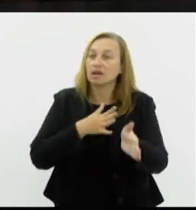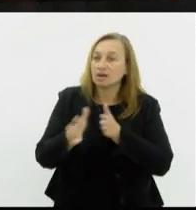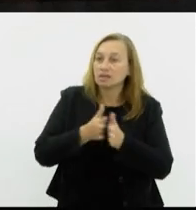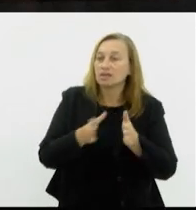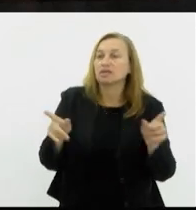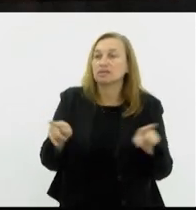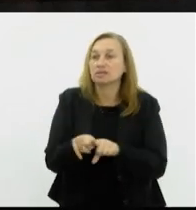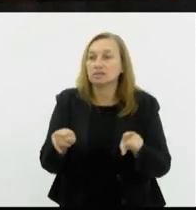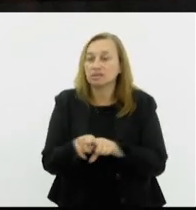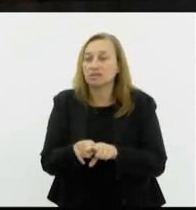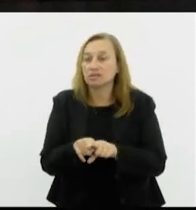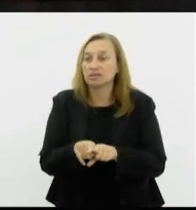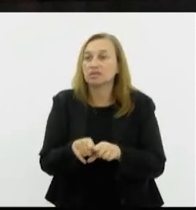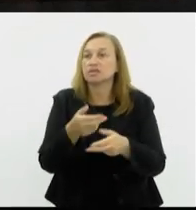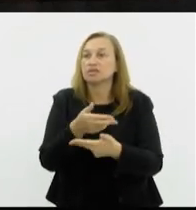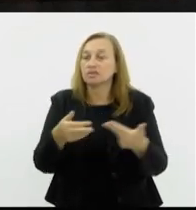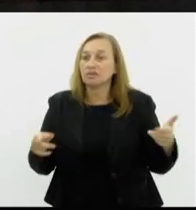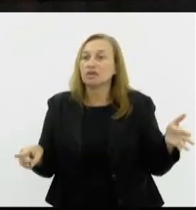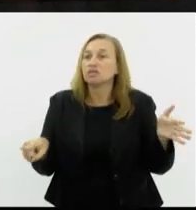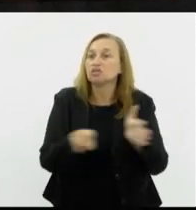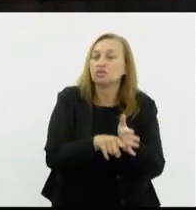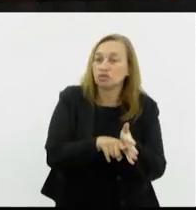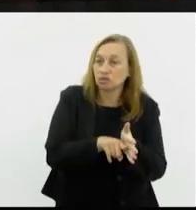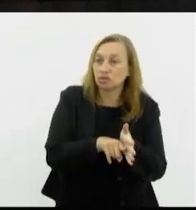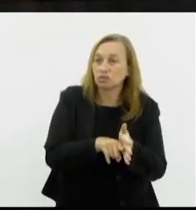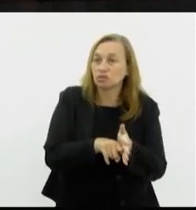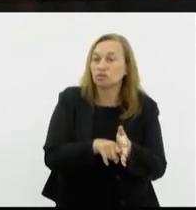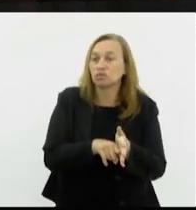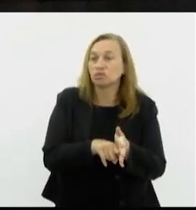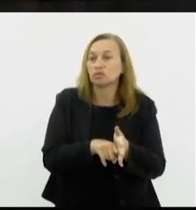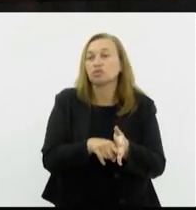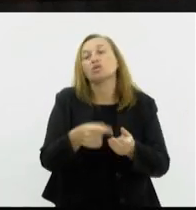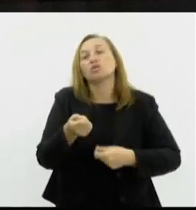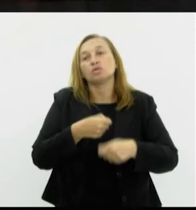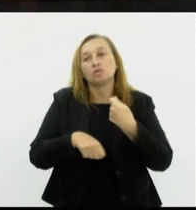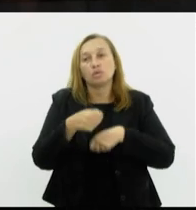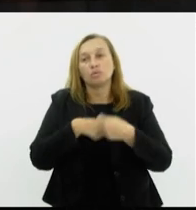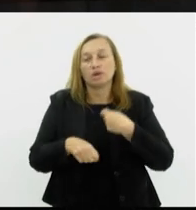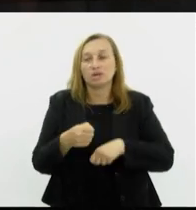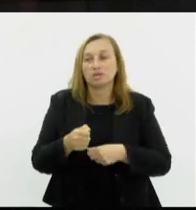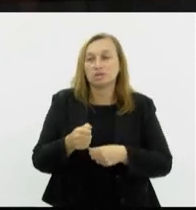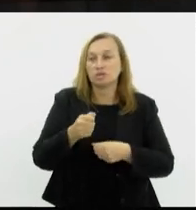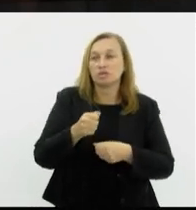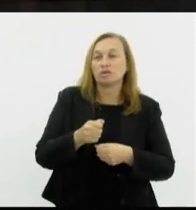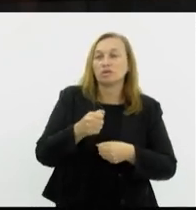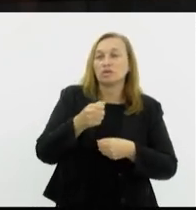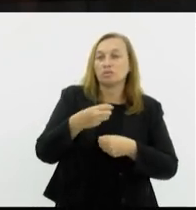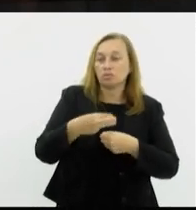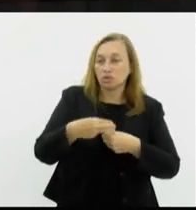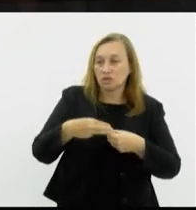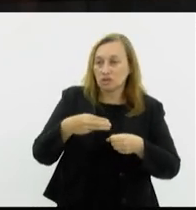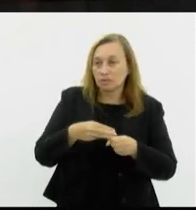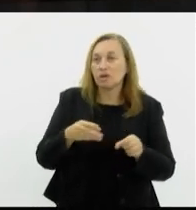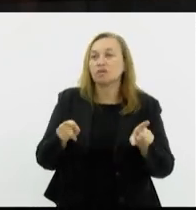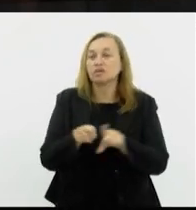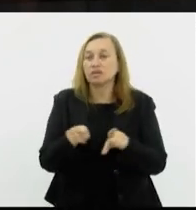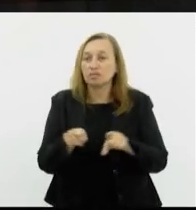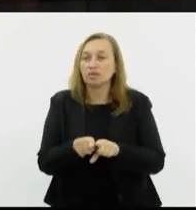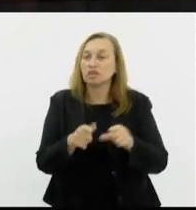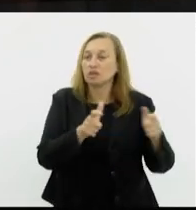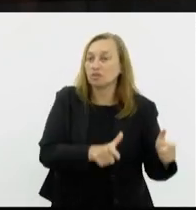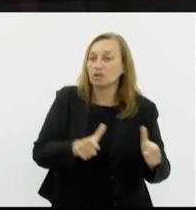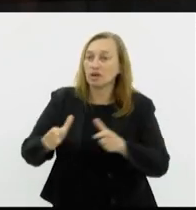também a diversos descontos no comércio, não só municipal, como aonde tem rede